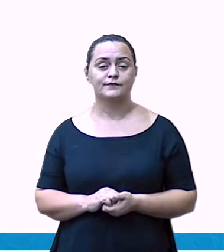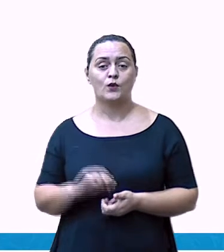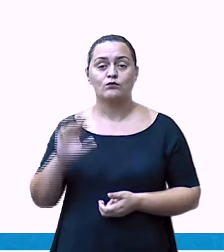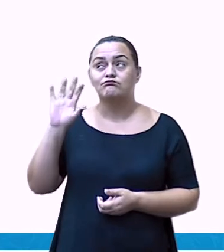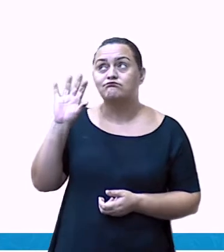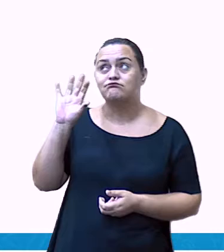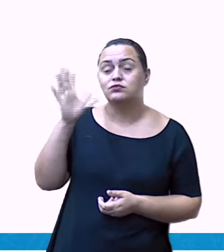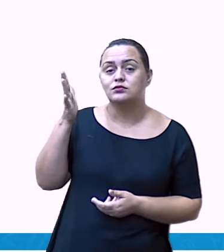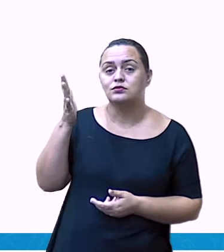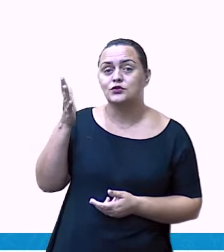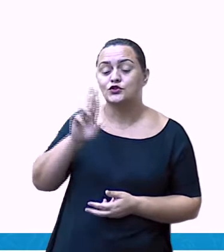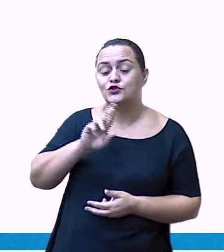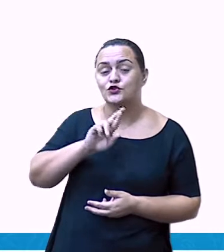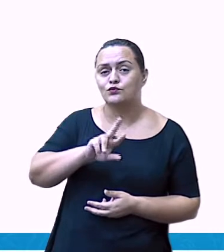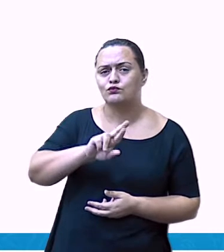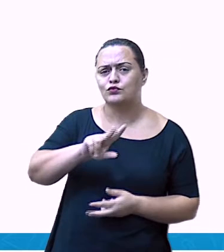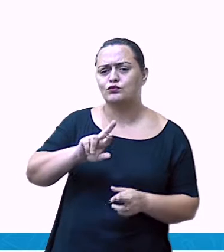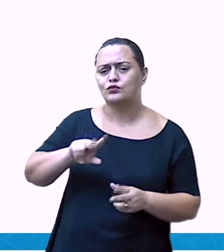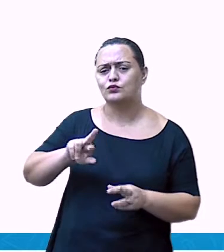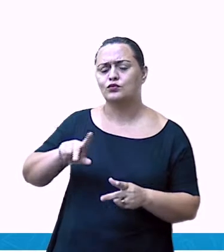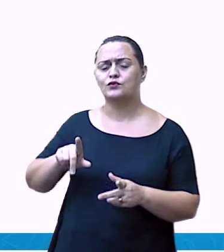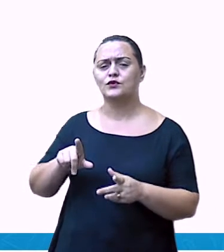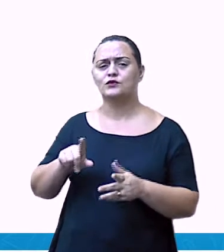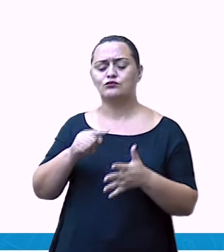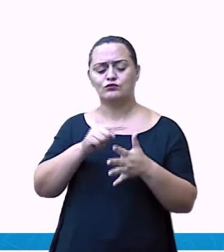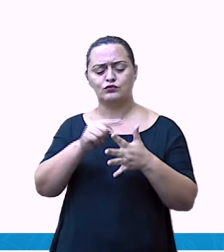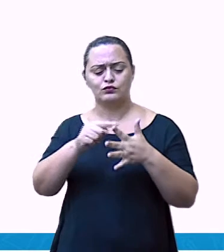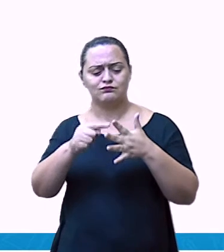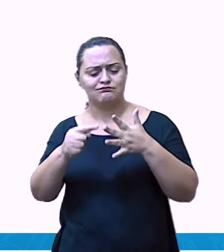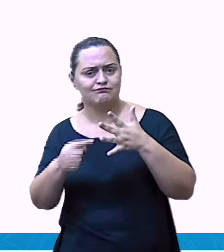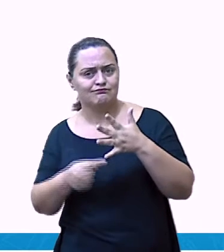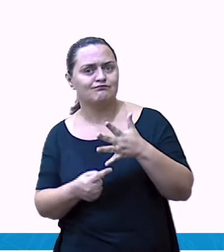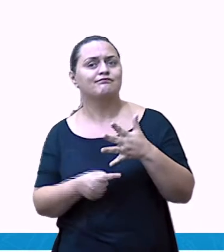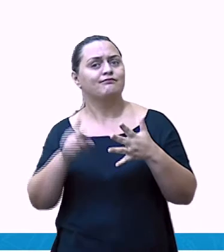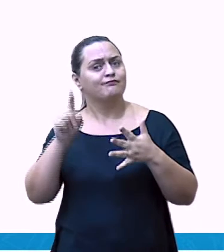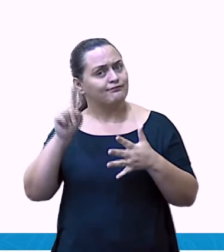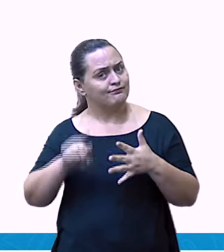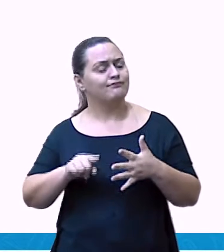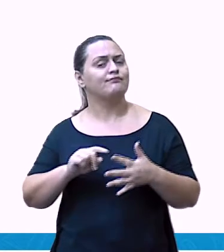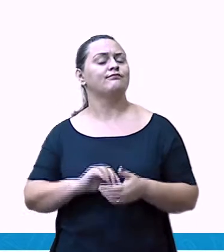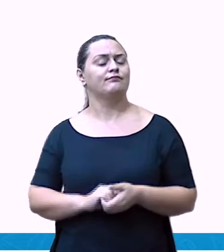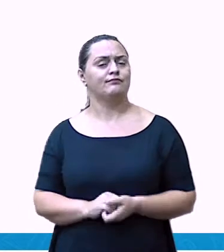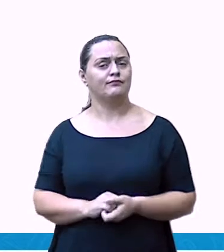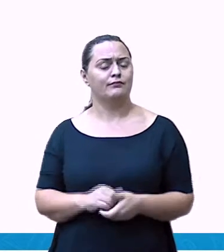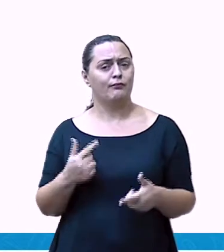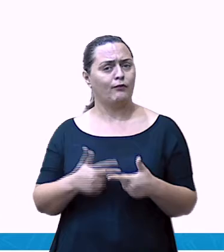diferentes tipos de clima. Por quê? Porque ele recebe